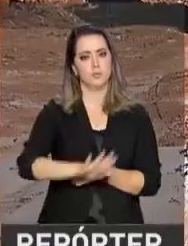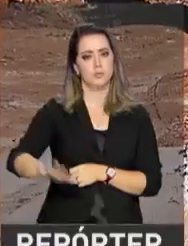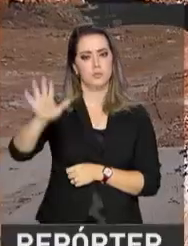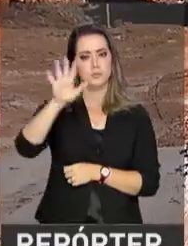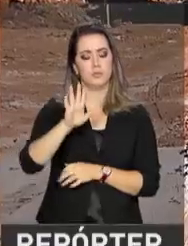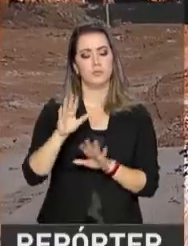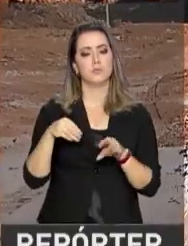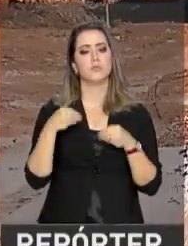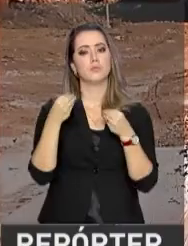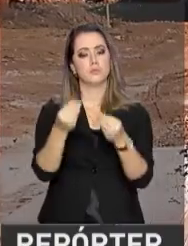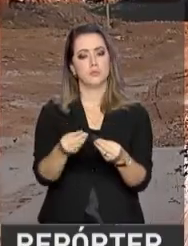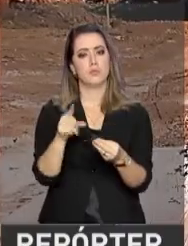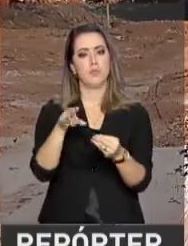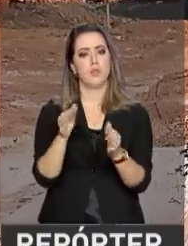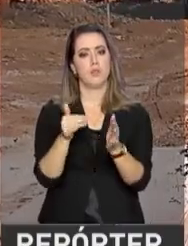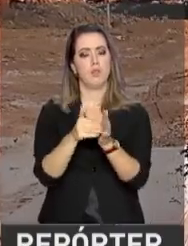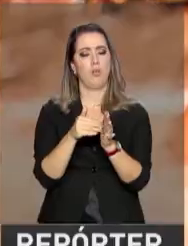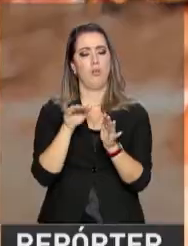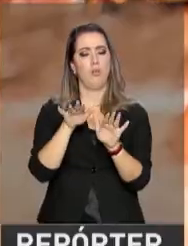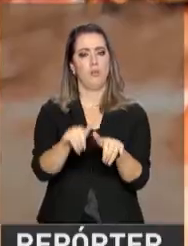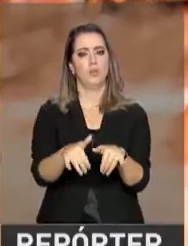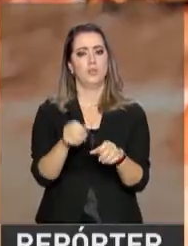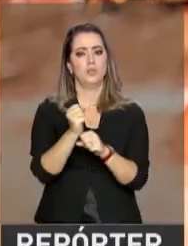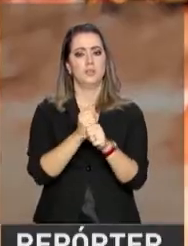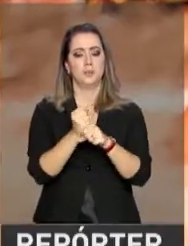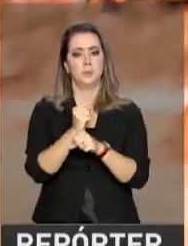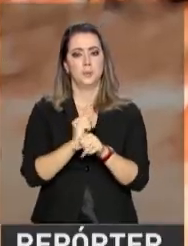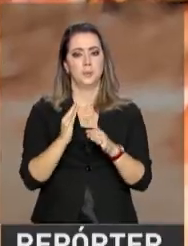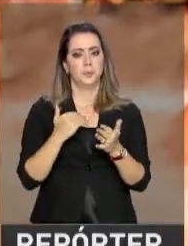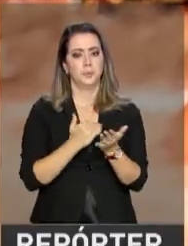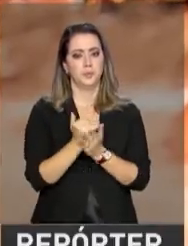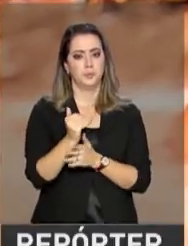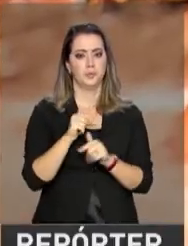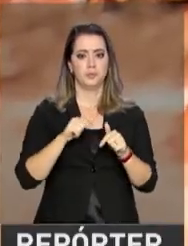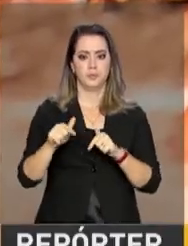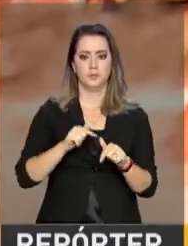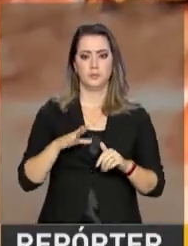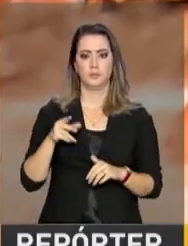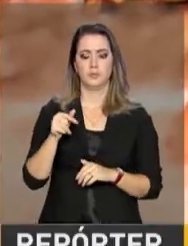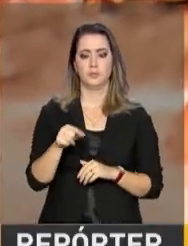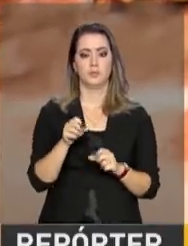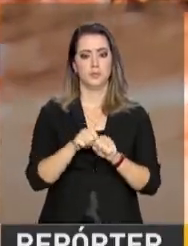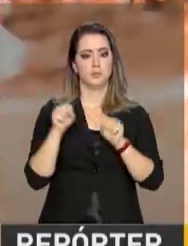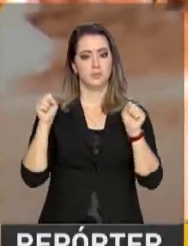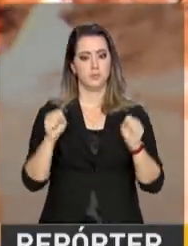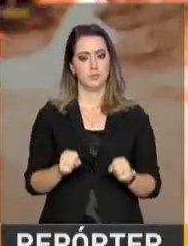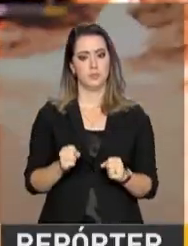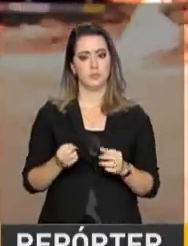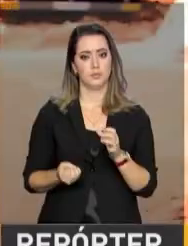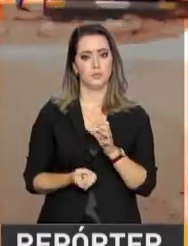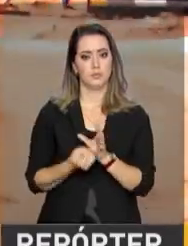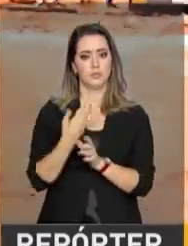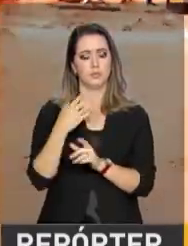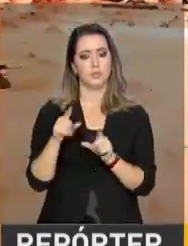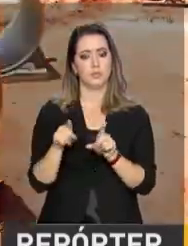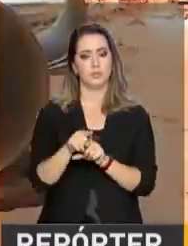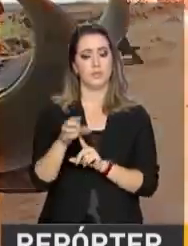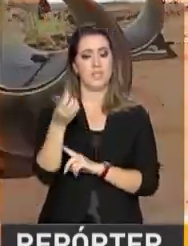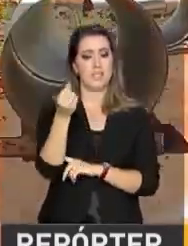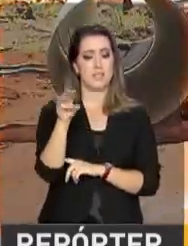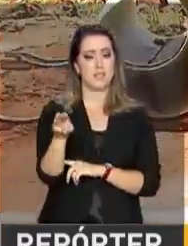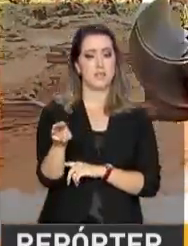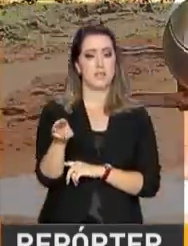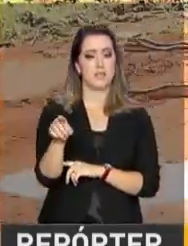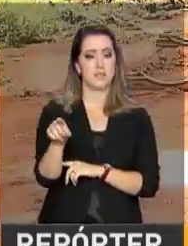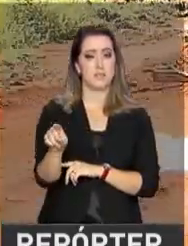e vai ser entregue até o final do ano assim que entrar em operação todo esse sistema vai gerar quase seis mil litros